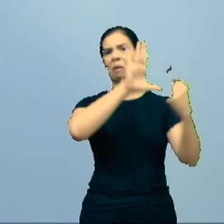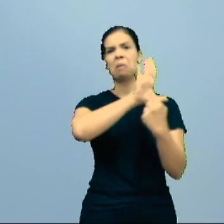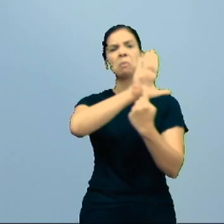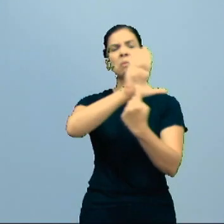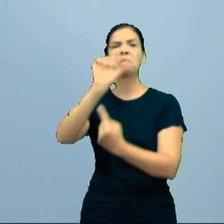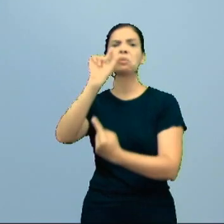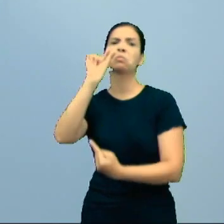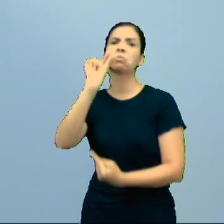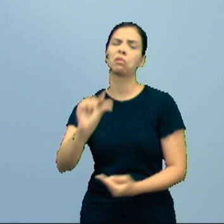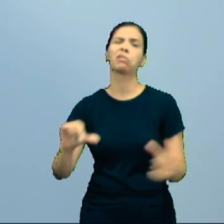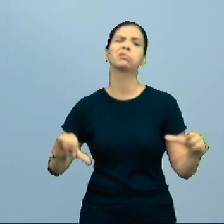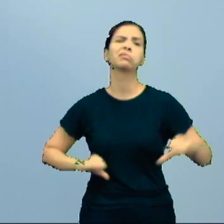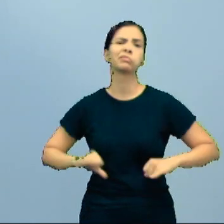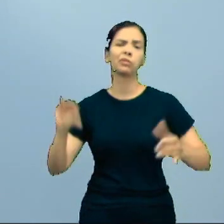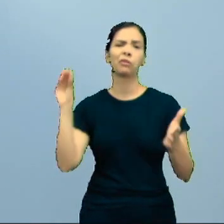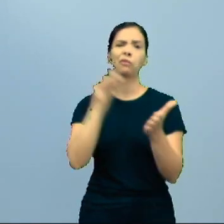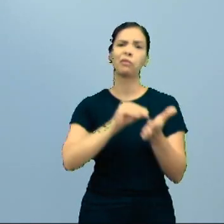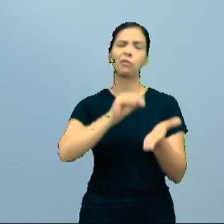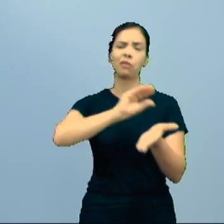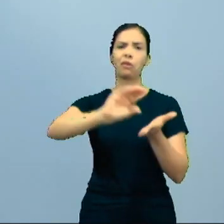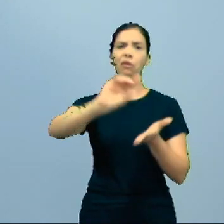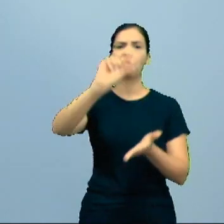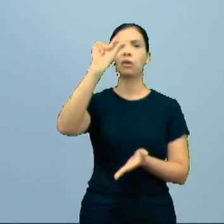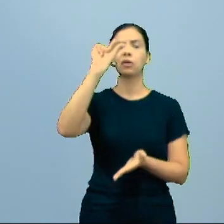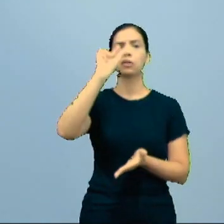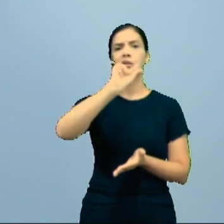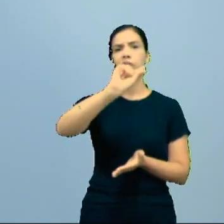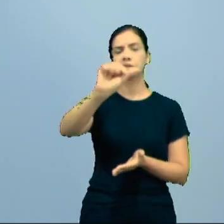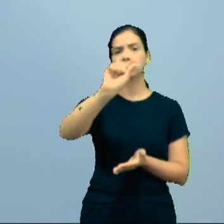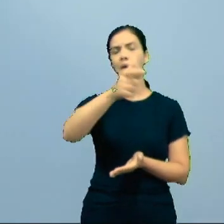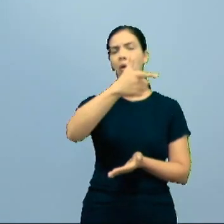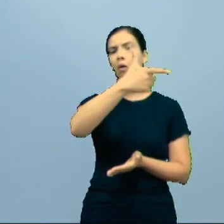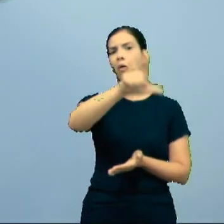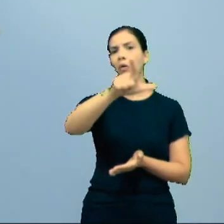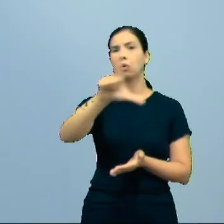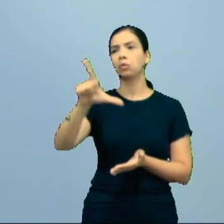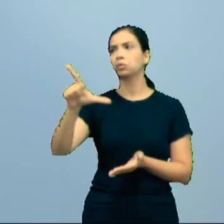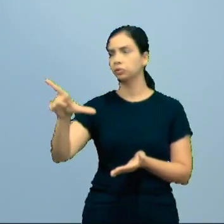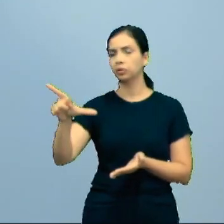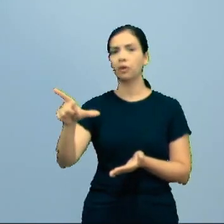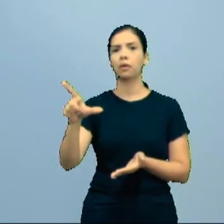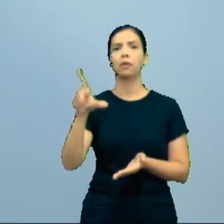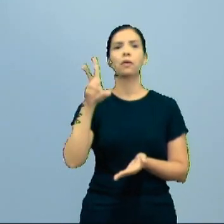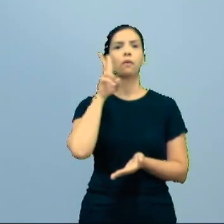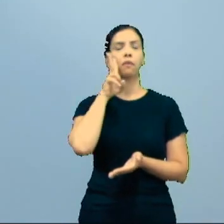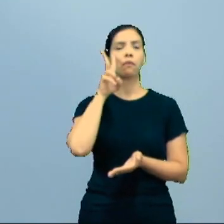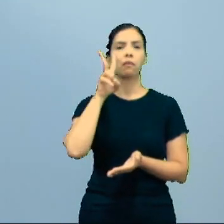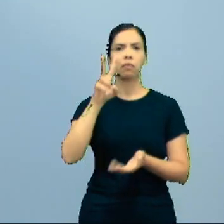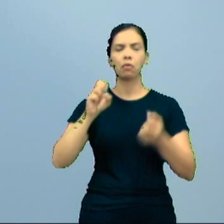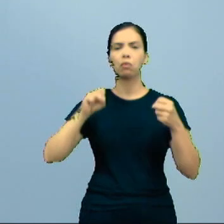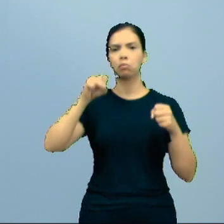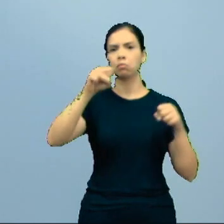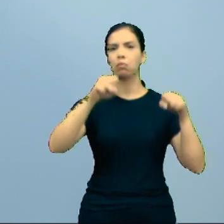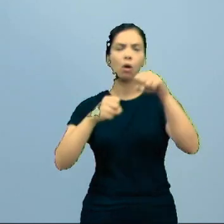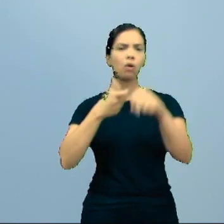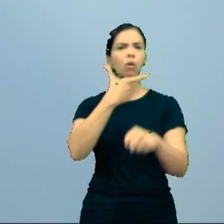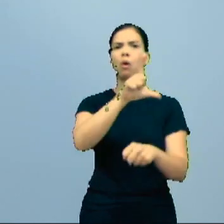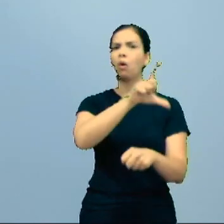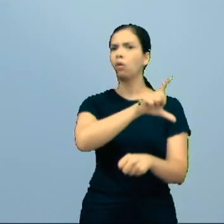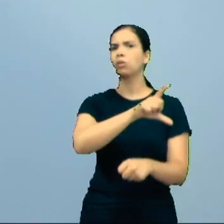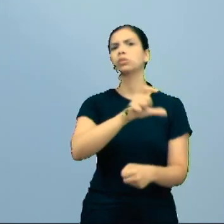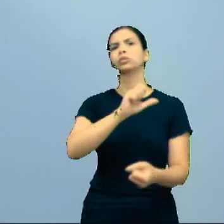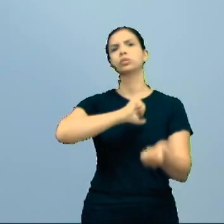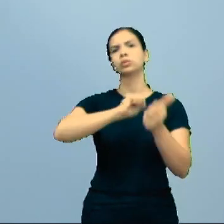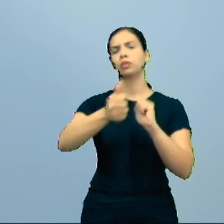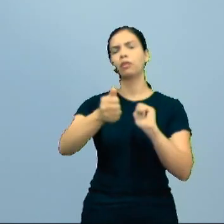de investimentos, como, por exemplo, o badminton, o atletismo, o próprio boxe que a gente viu agora há pouco, entre tantos outros. Sofrem com falta